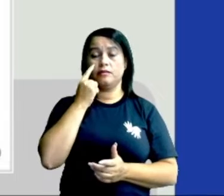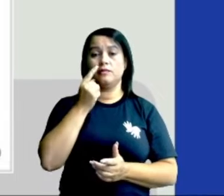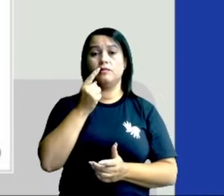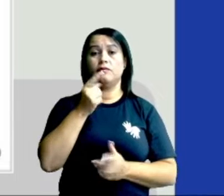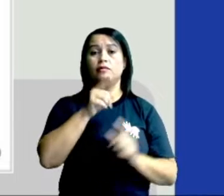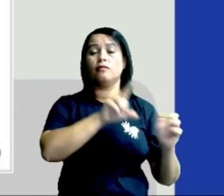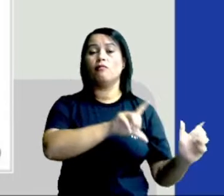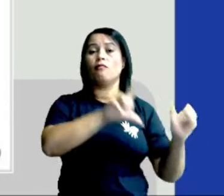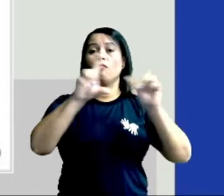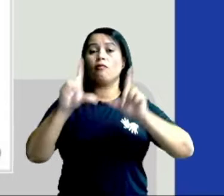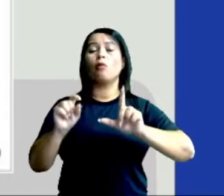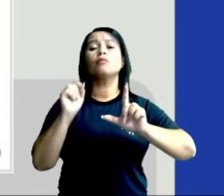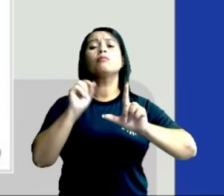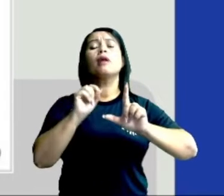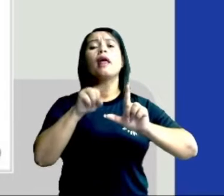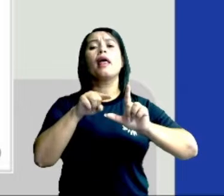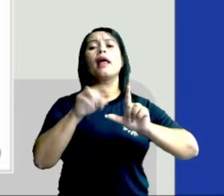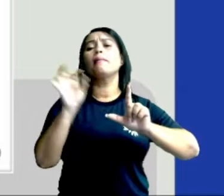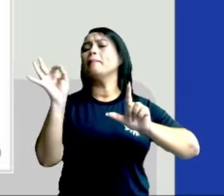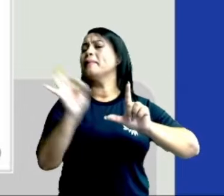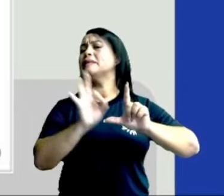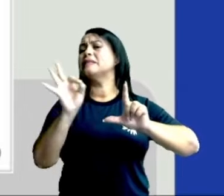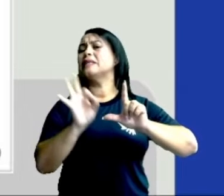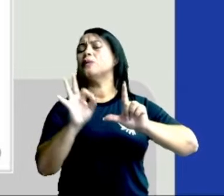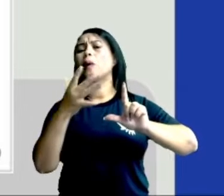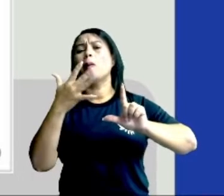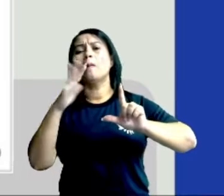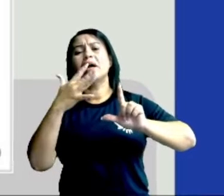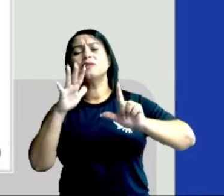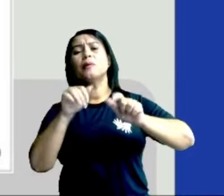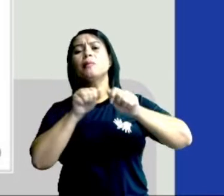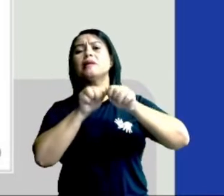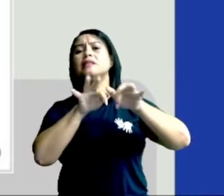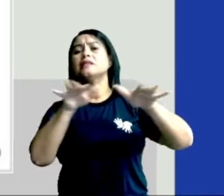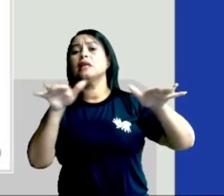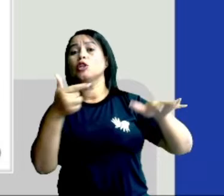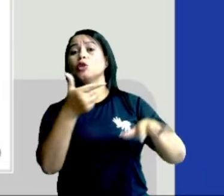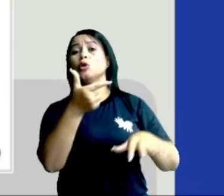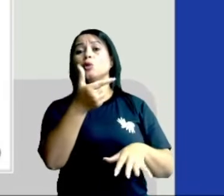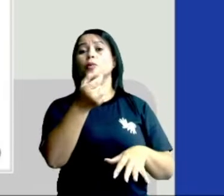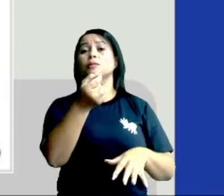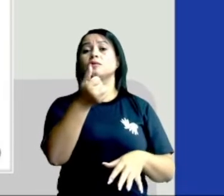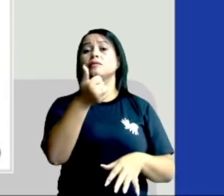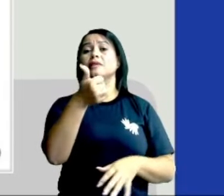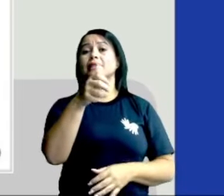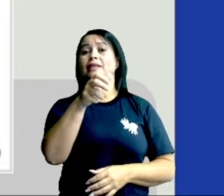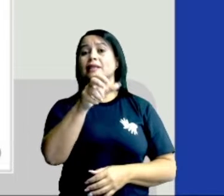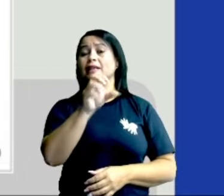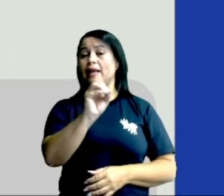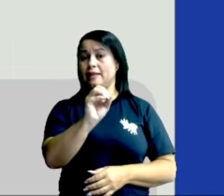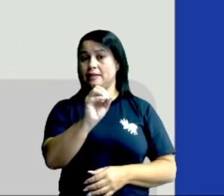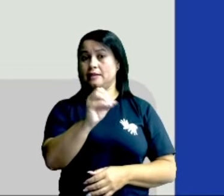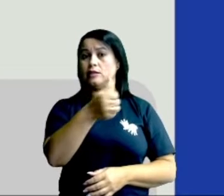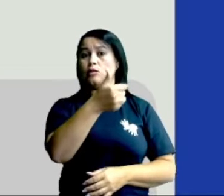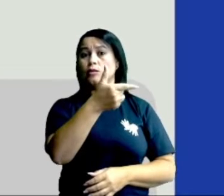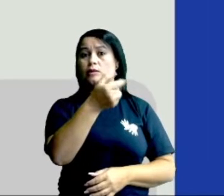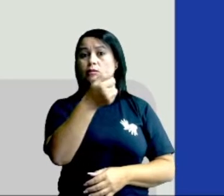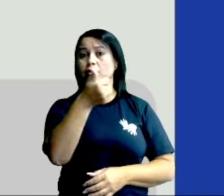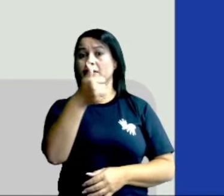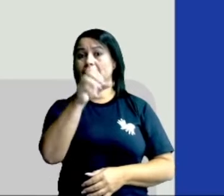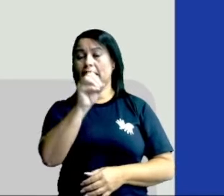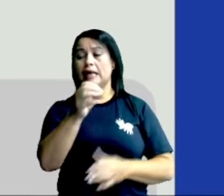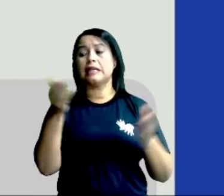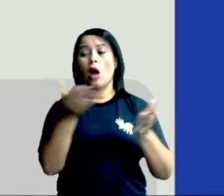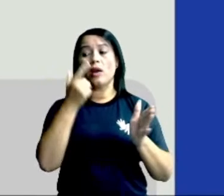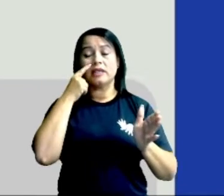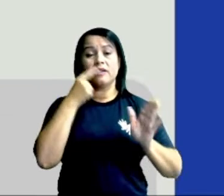uma olhadinha, esse era o percentual de distribuição em 2010. Já esse gráfico que a